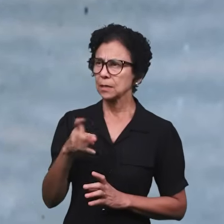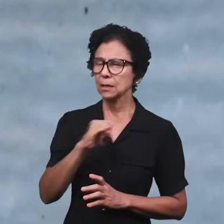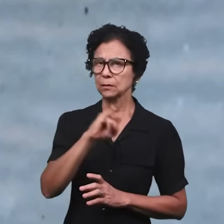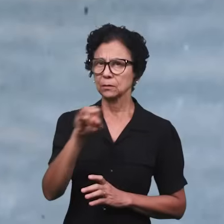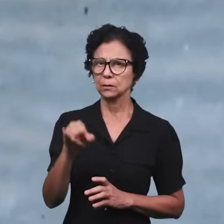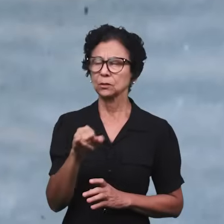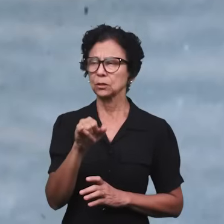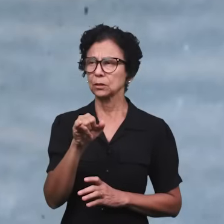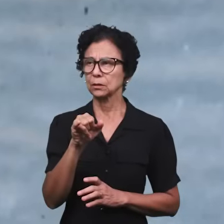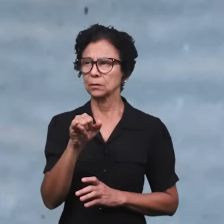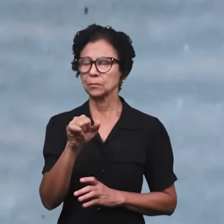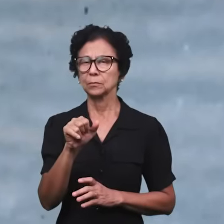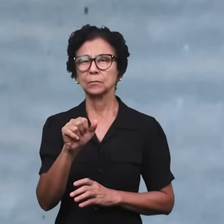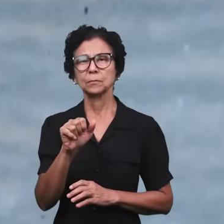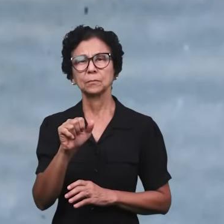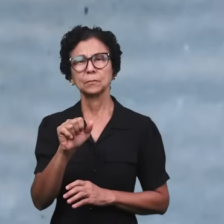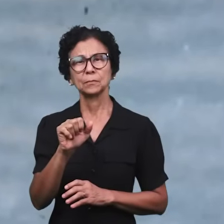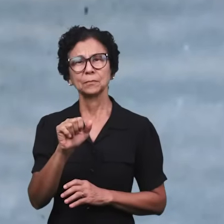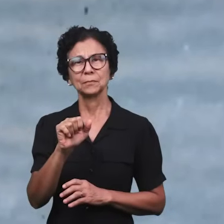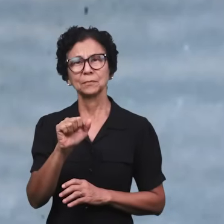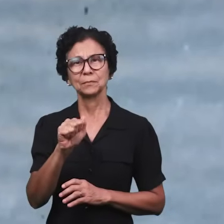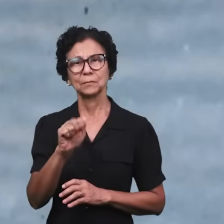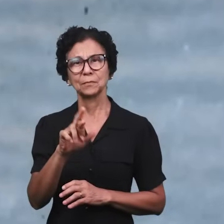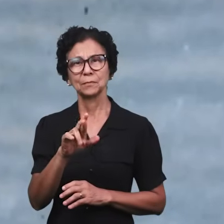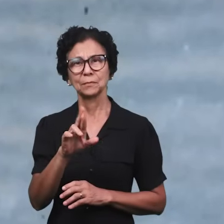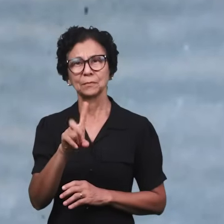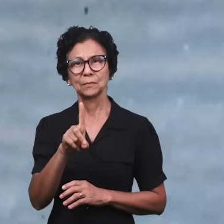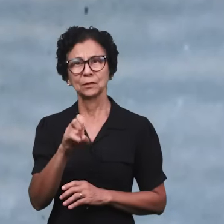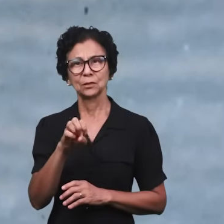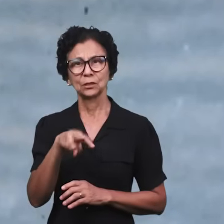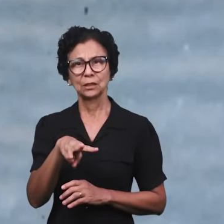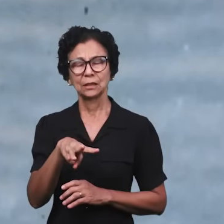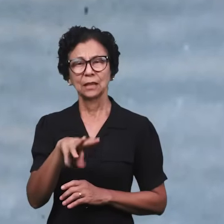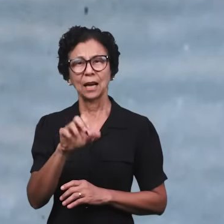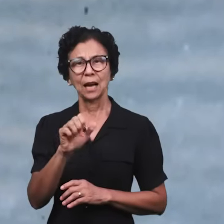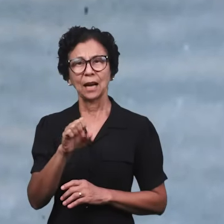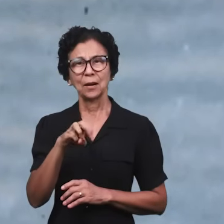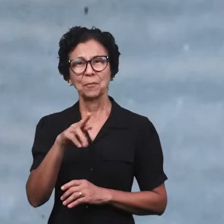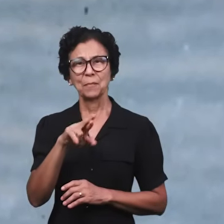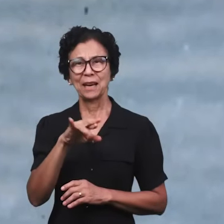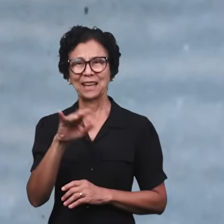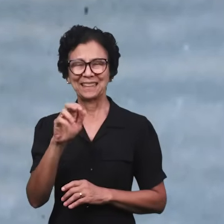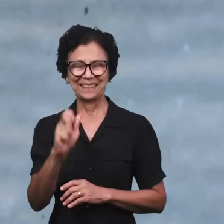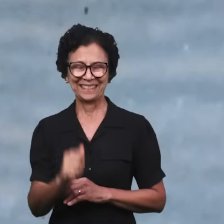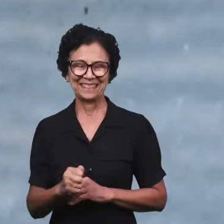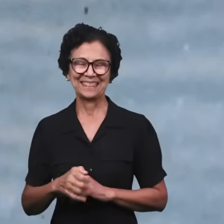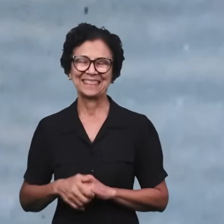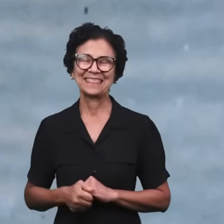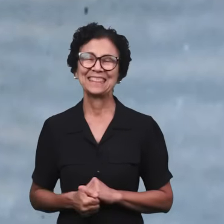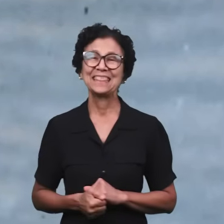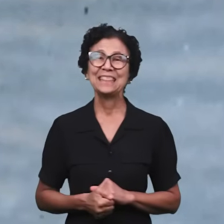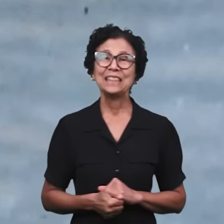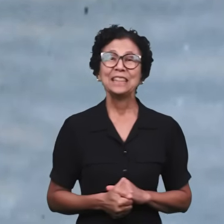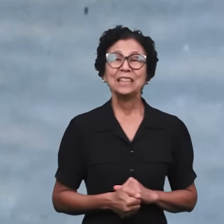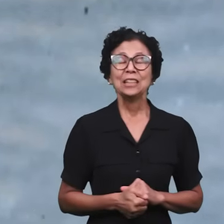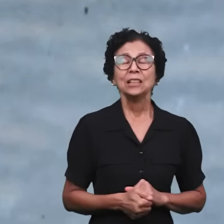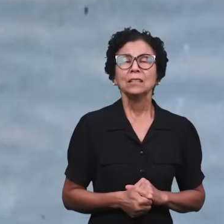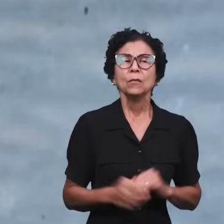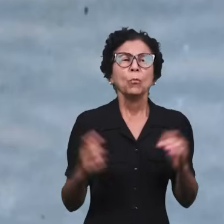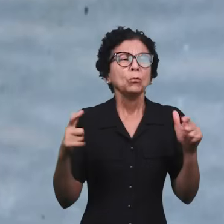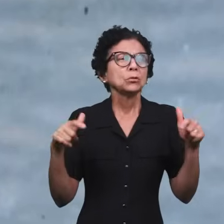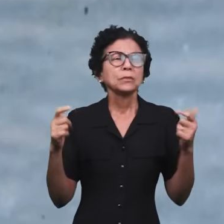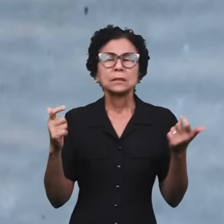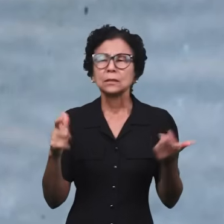Isso, Jardim América 2, que fica em Cariacica. É porque a gente está aqui, mas nós temos audiência no Brasil e no exterior. Mas onde é que fica Jardim América 2?